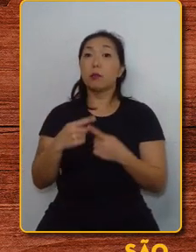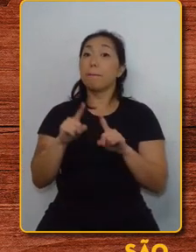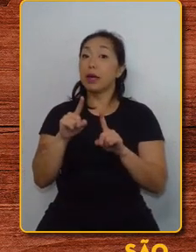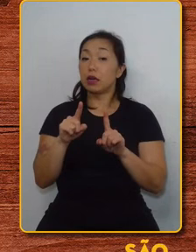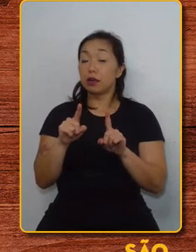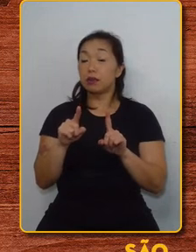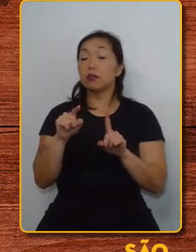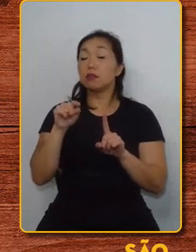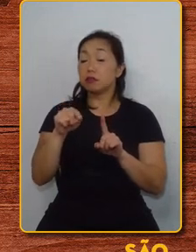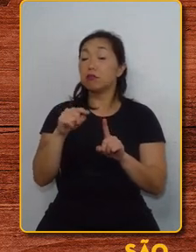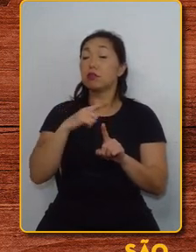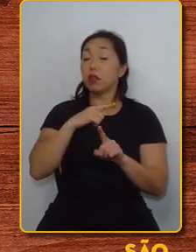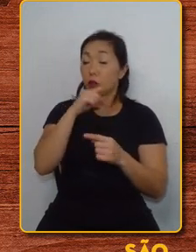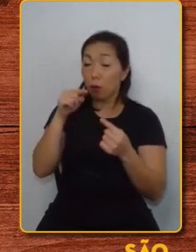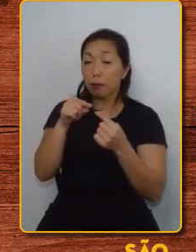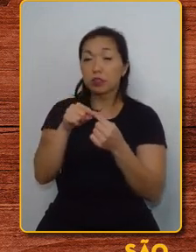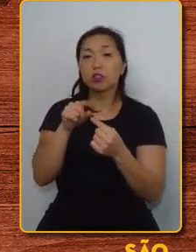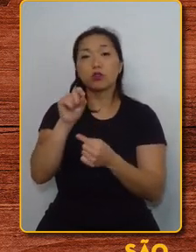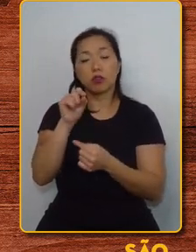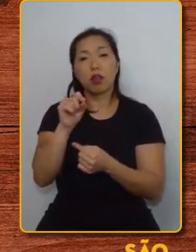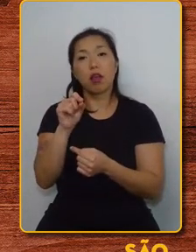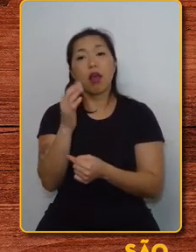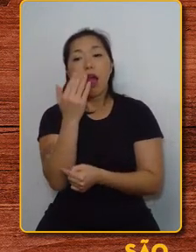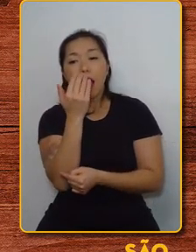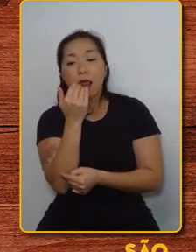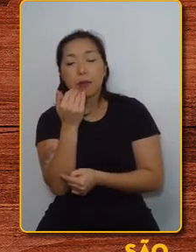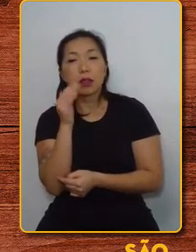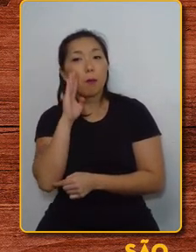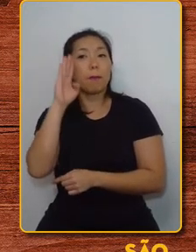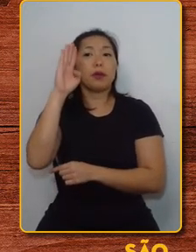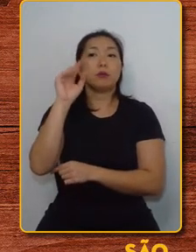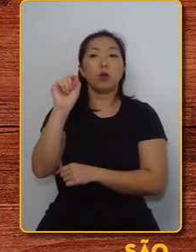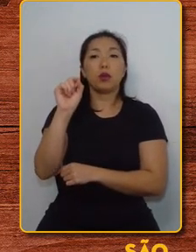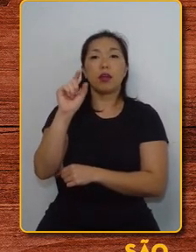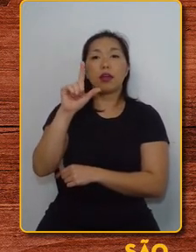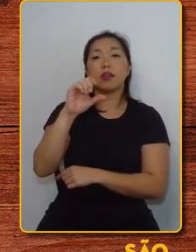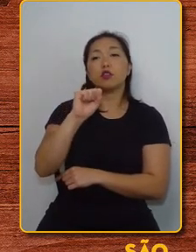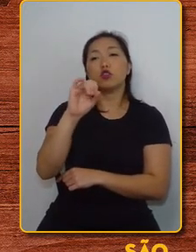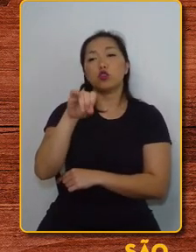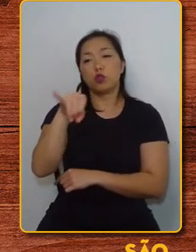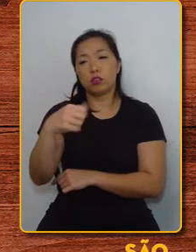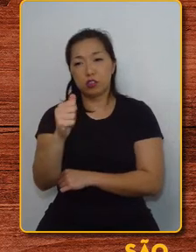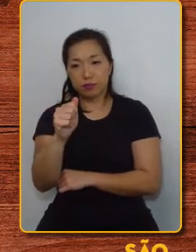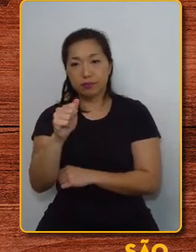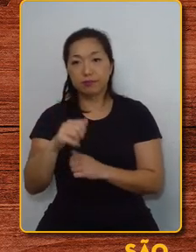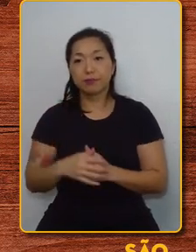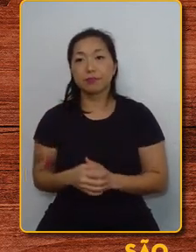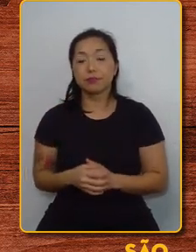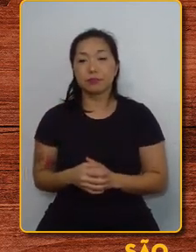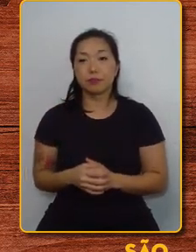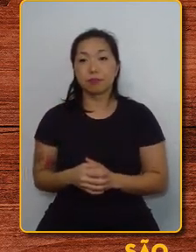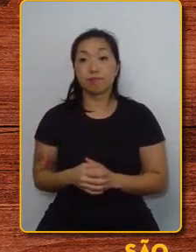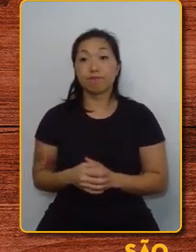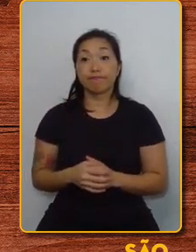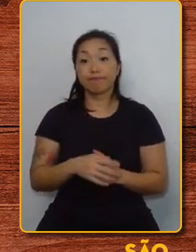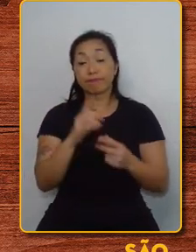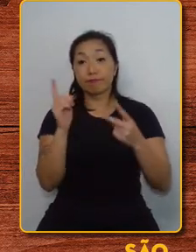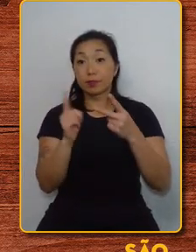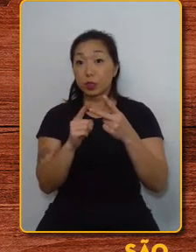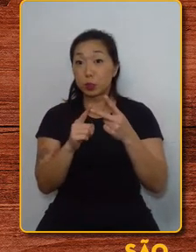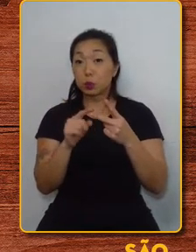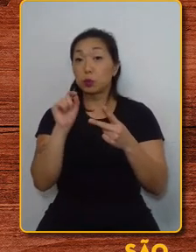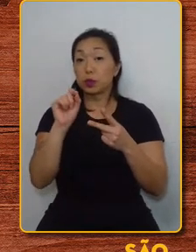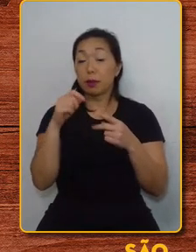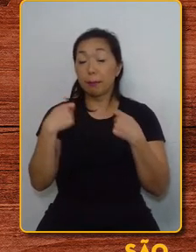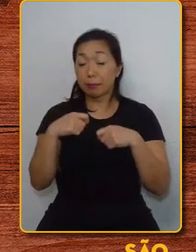que ele chama de alimentar o mundo com soja. Ponto 1. Ponto 2. Nós precisamos dar um salto de qualidade, juntar o